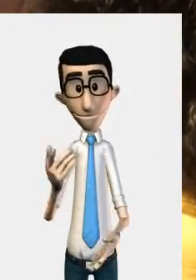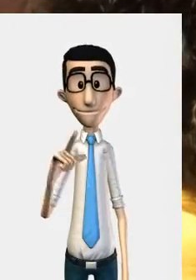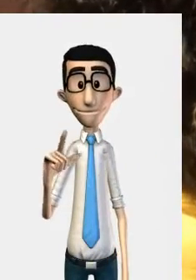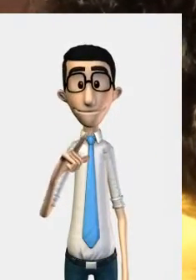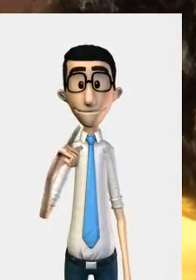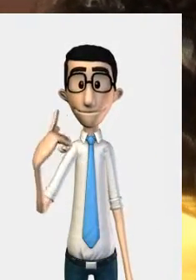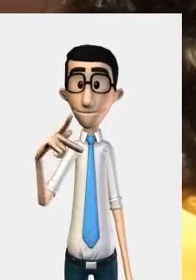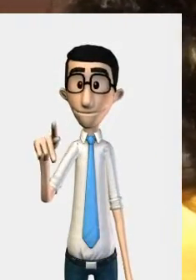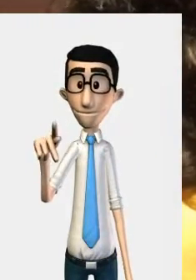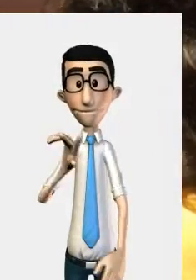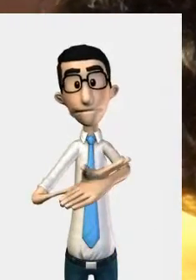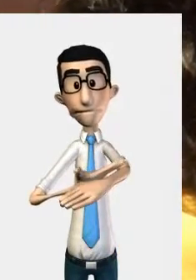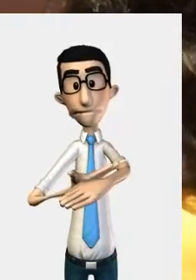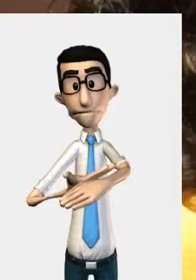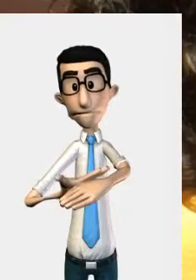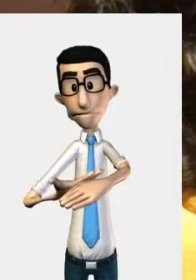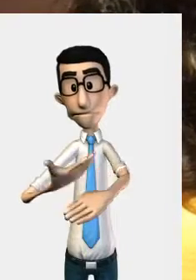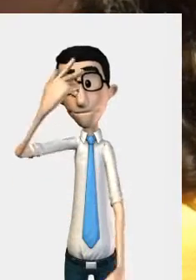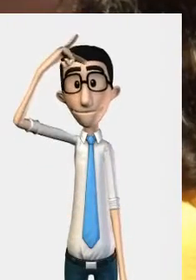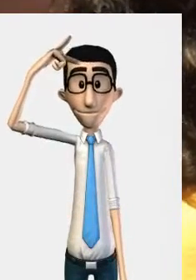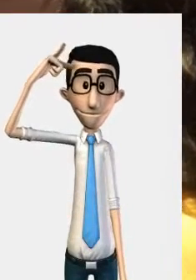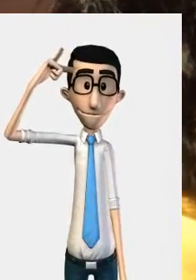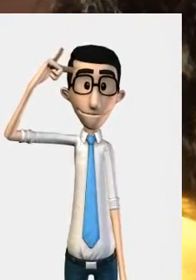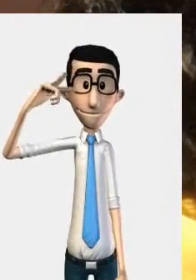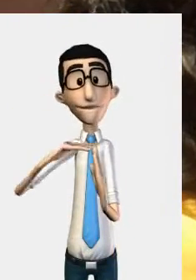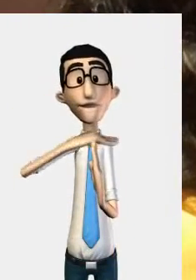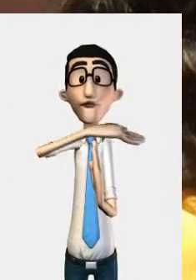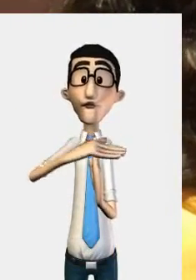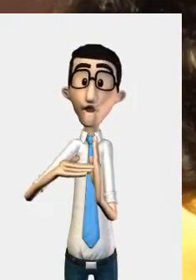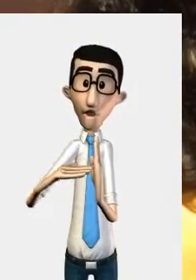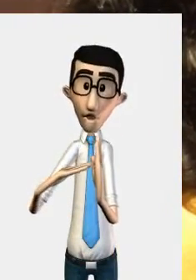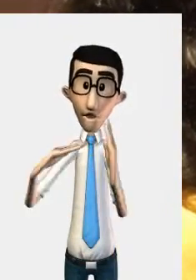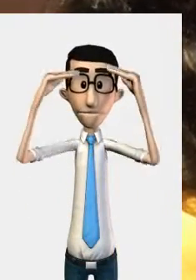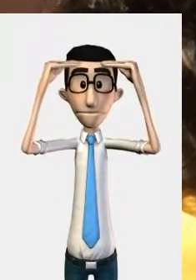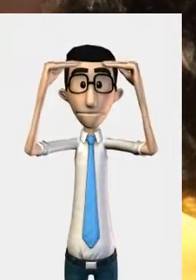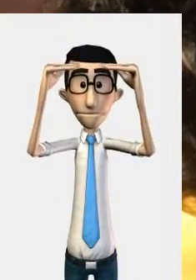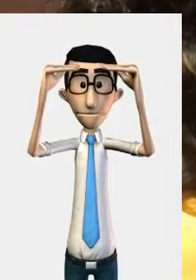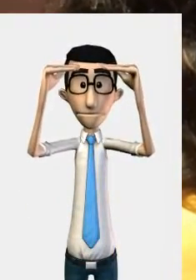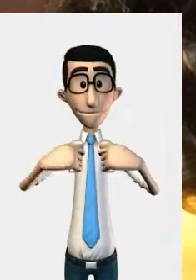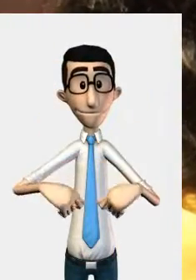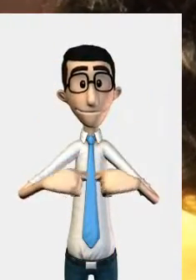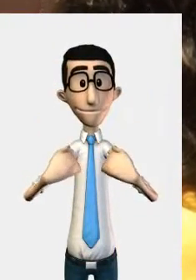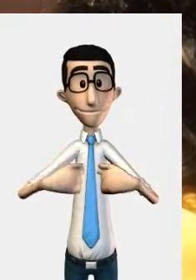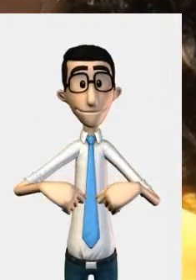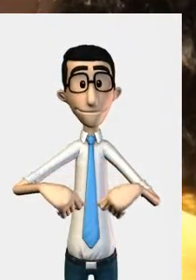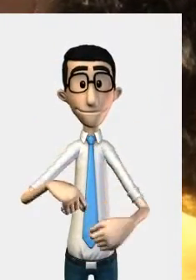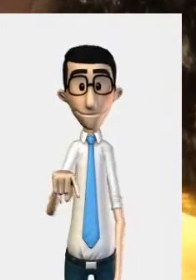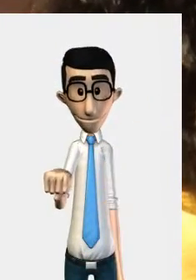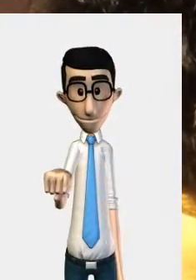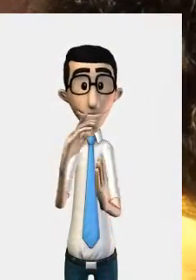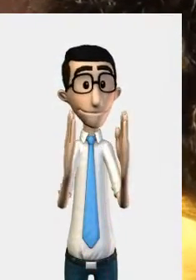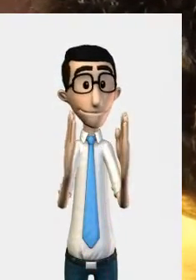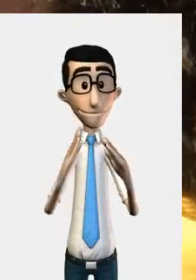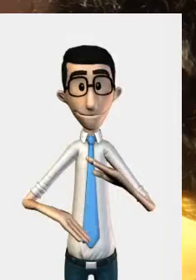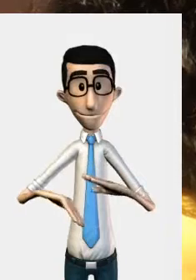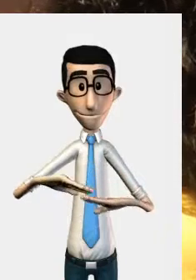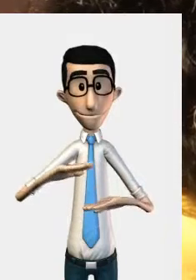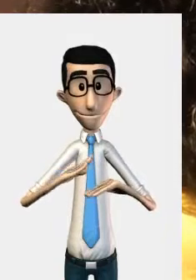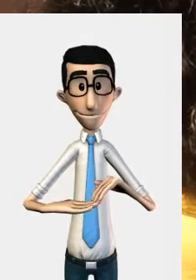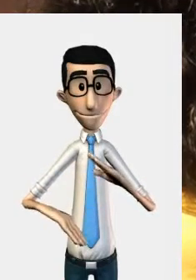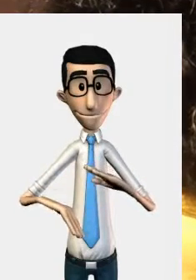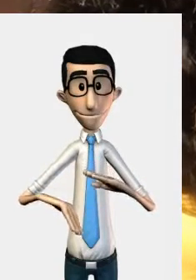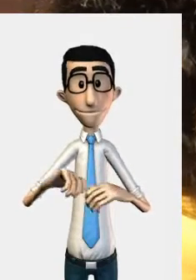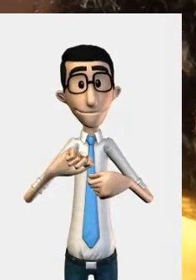novas habilidades elas vão emergindo com o tempo. Só que ela não tinha pra mim essa resposta, ela não tinha um processo de avaliação organizado. Ela